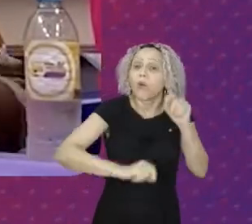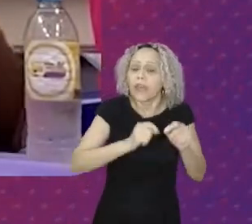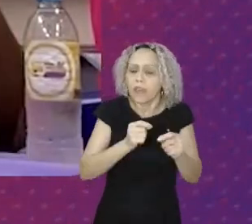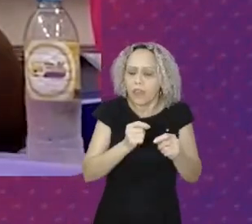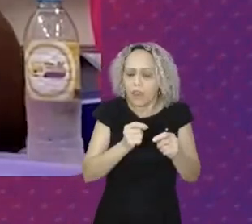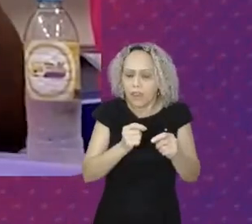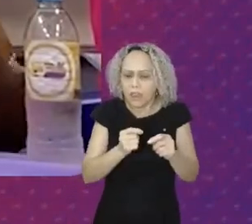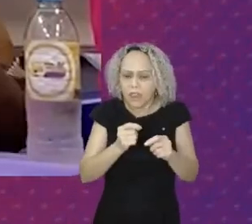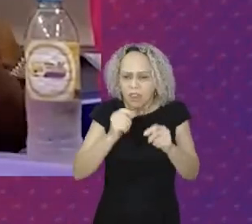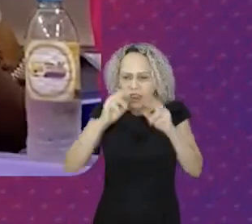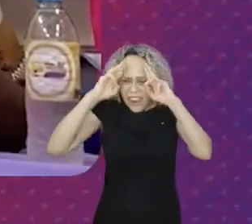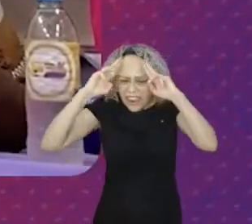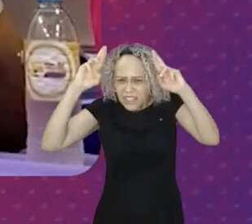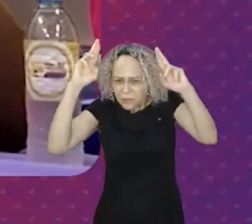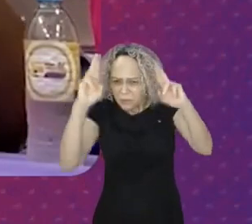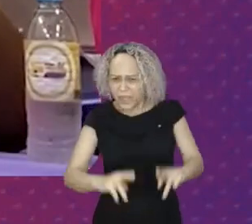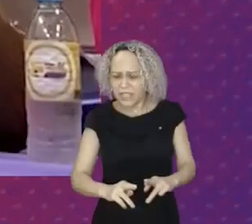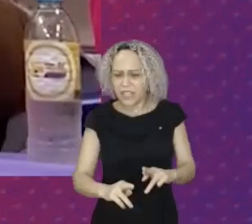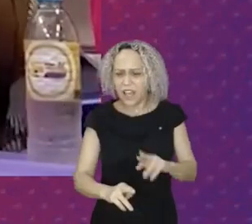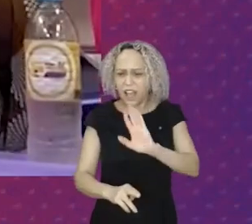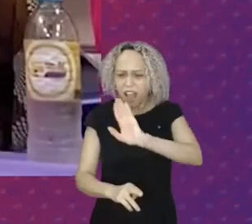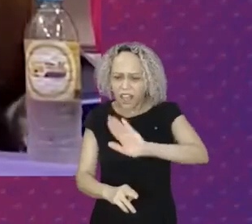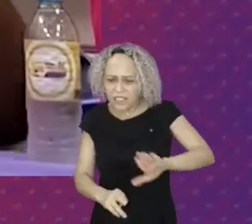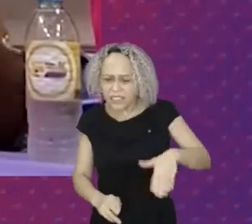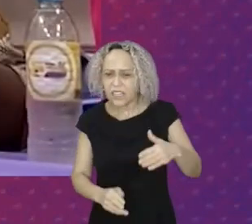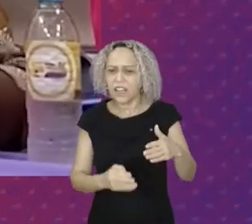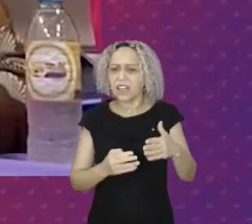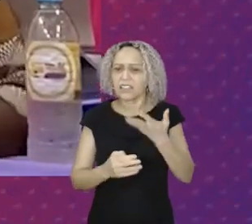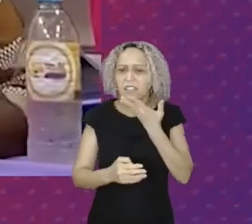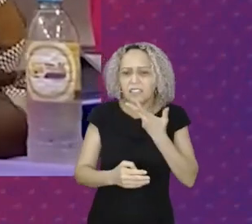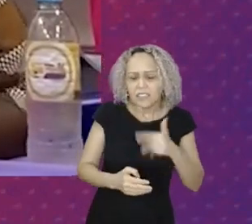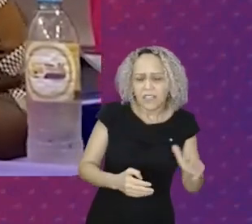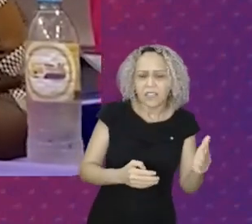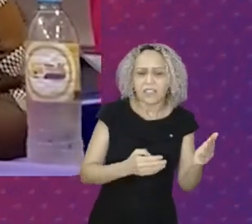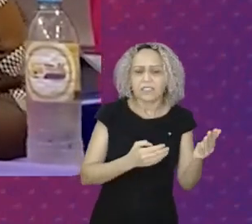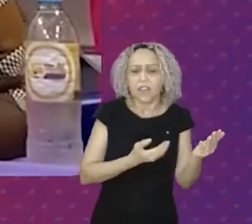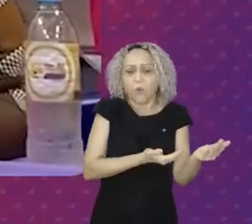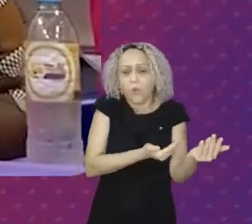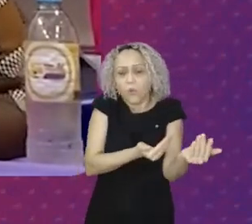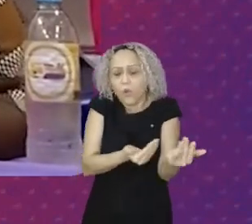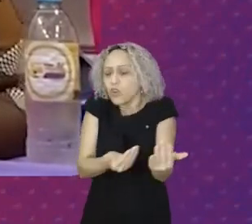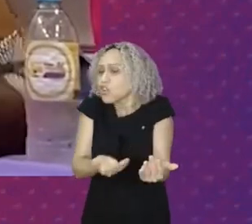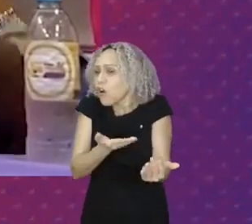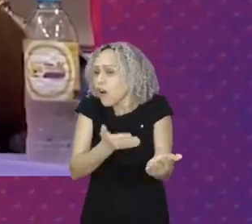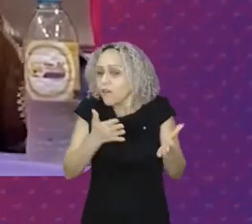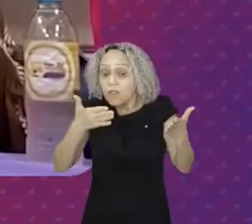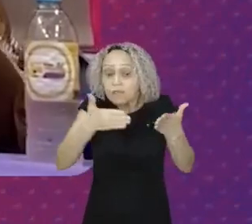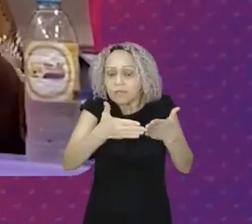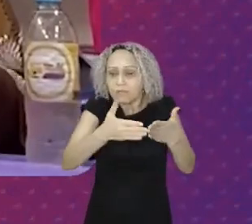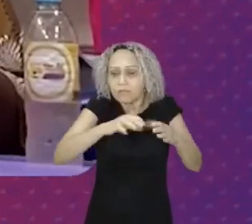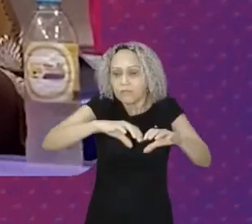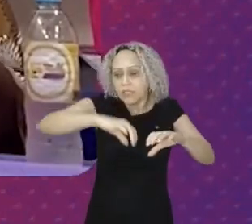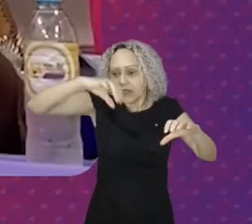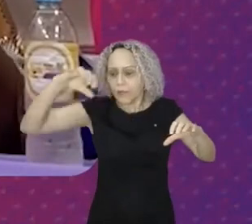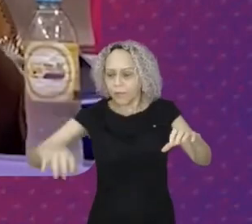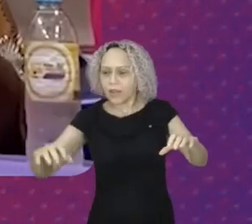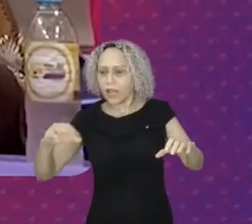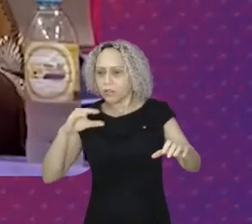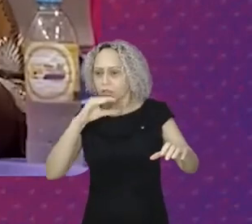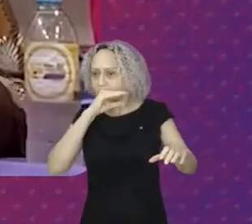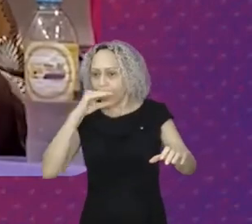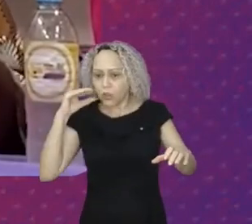saúde, e vai estabelecer um sistema de proteção integral às infâncias. Então, a saúde,